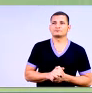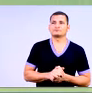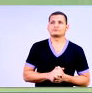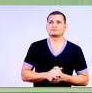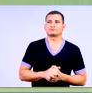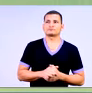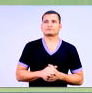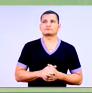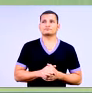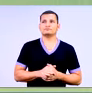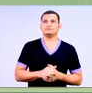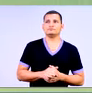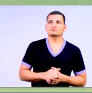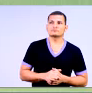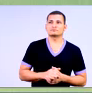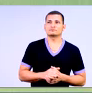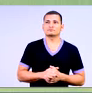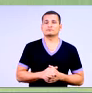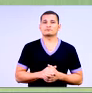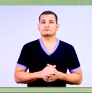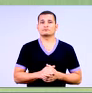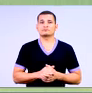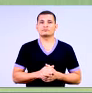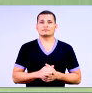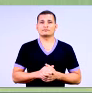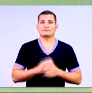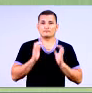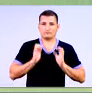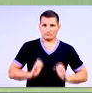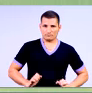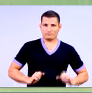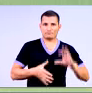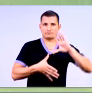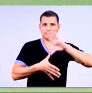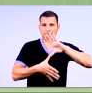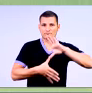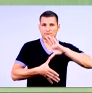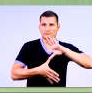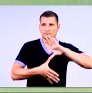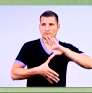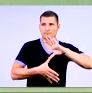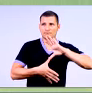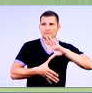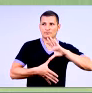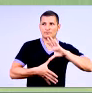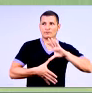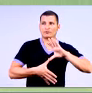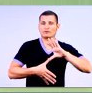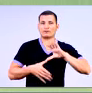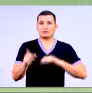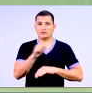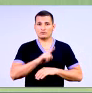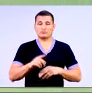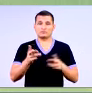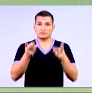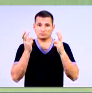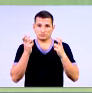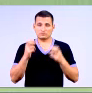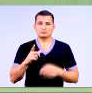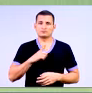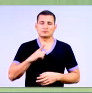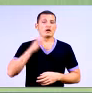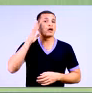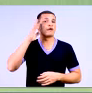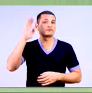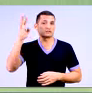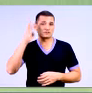ainda a ética latino-americana. Como vocês perceberam, ela traz uma reflexão